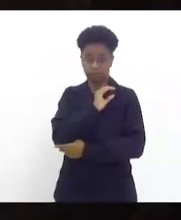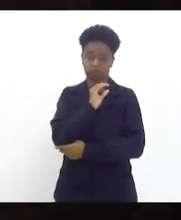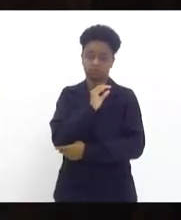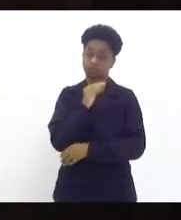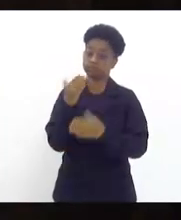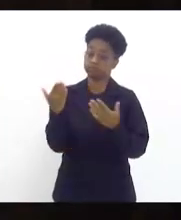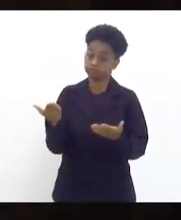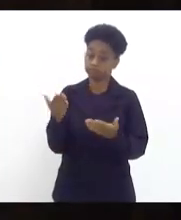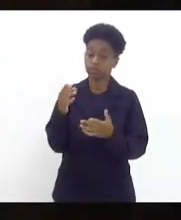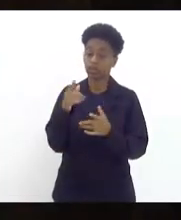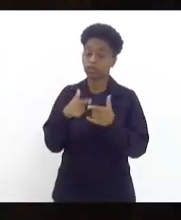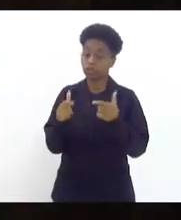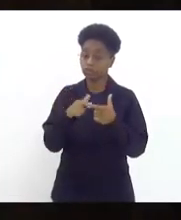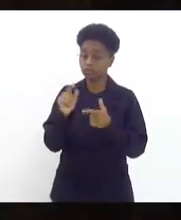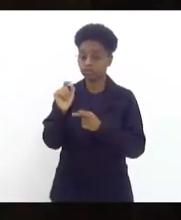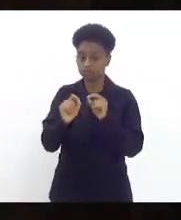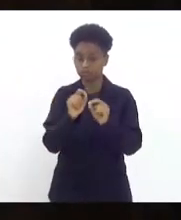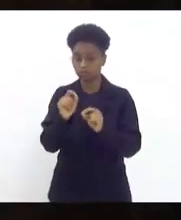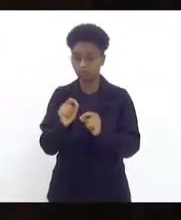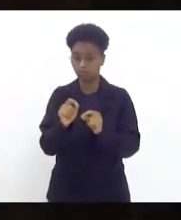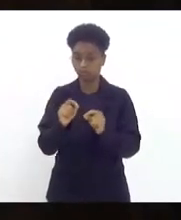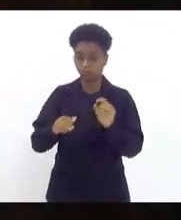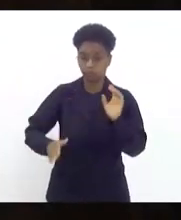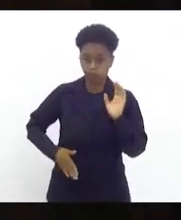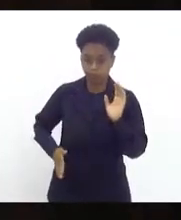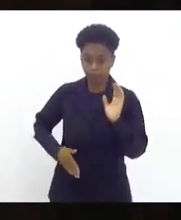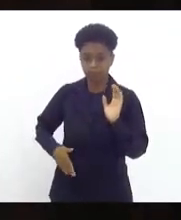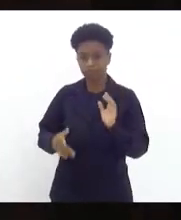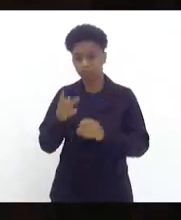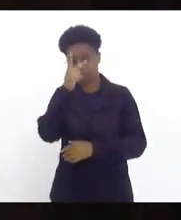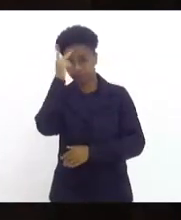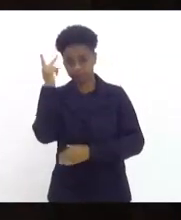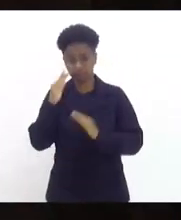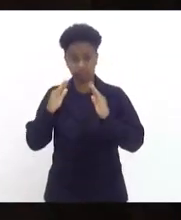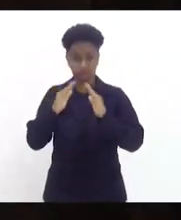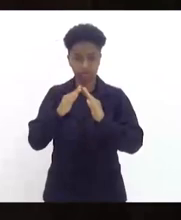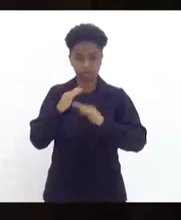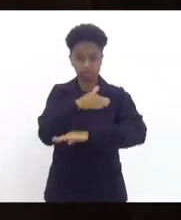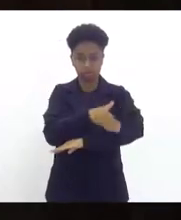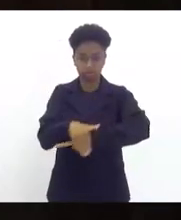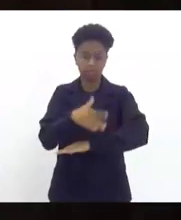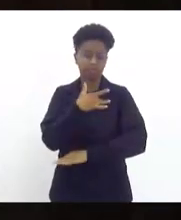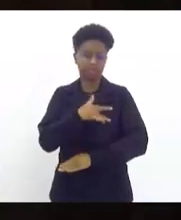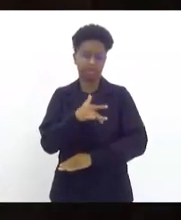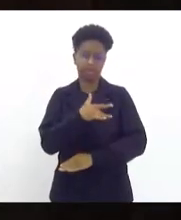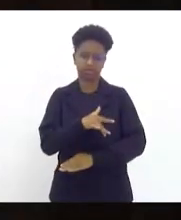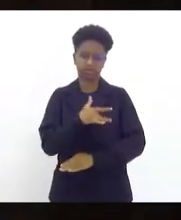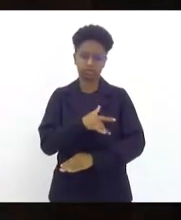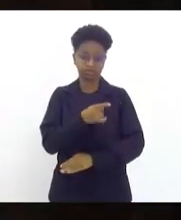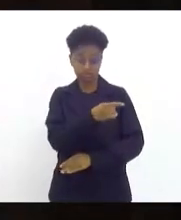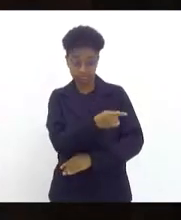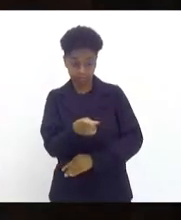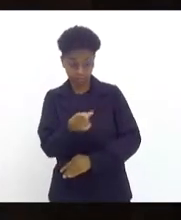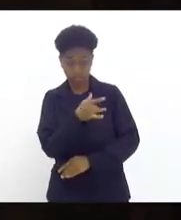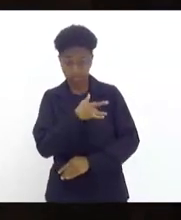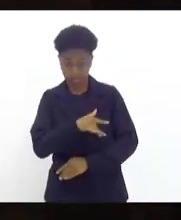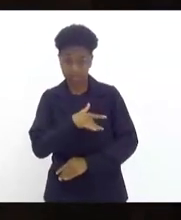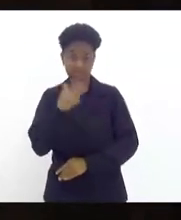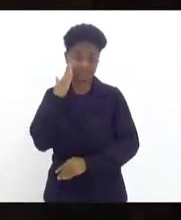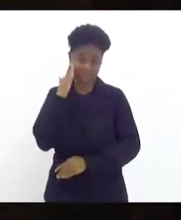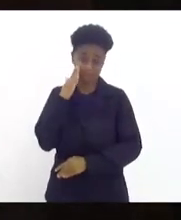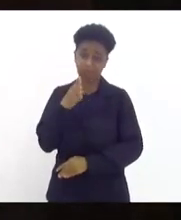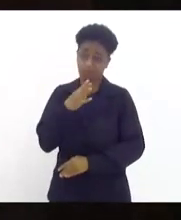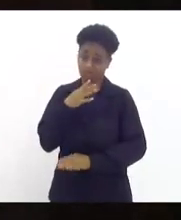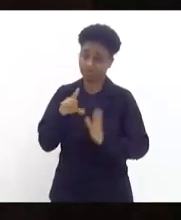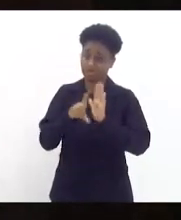a questão é a marginalidade as pessoas que vivem a margem ah Coitadinho os coitadinhos Eles sabem da Lei